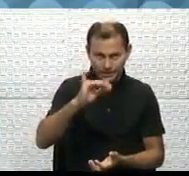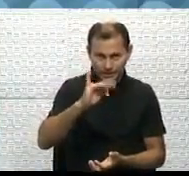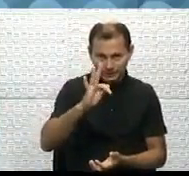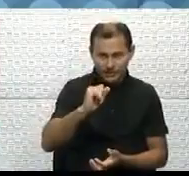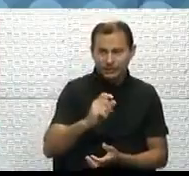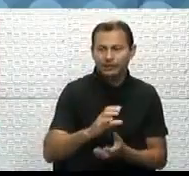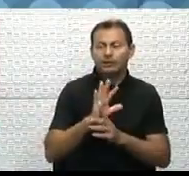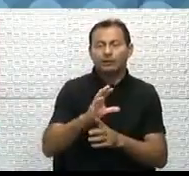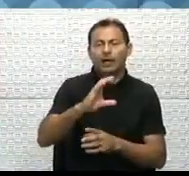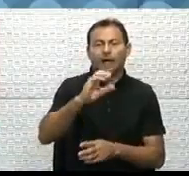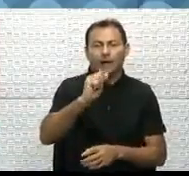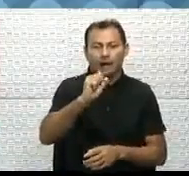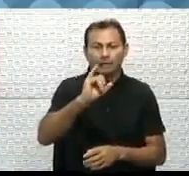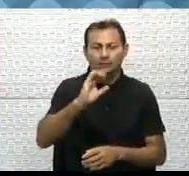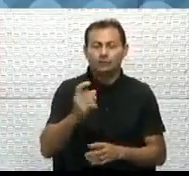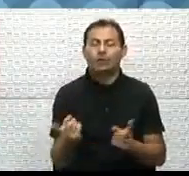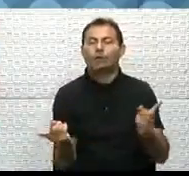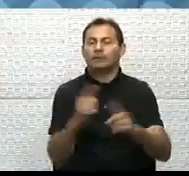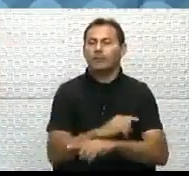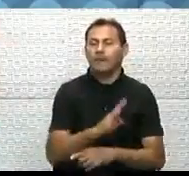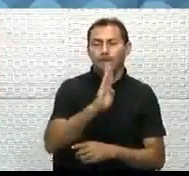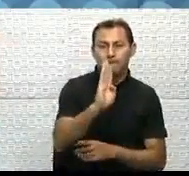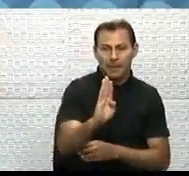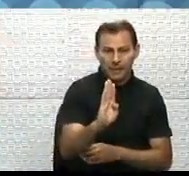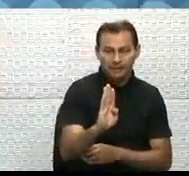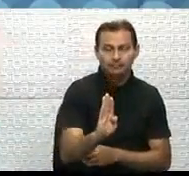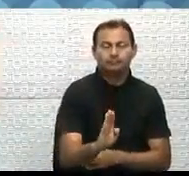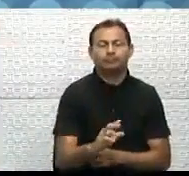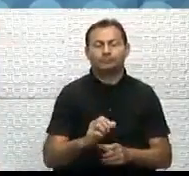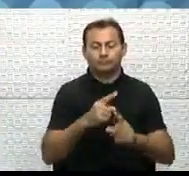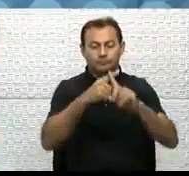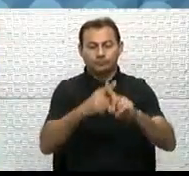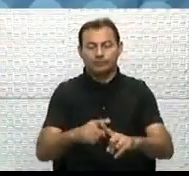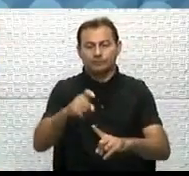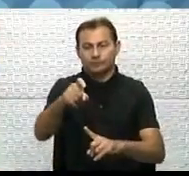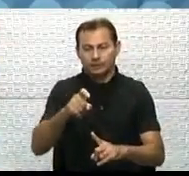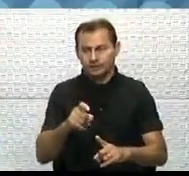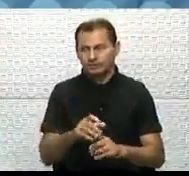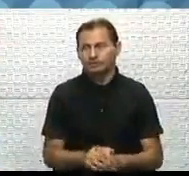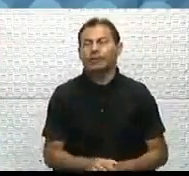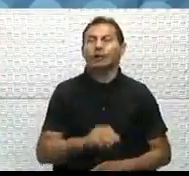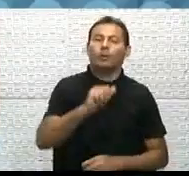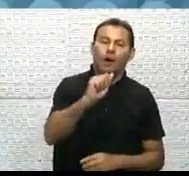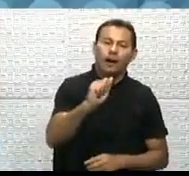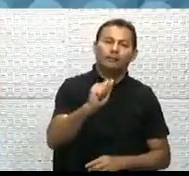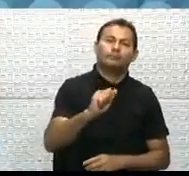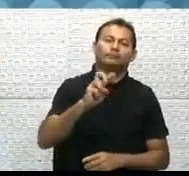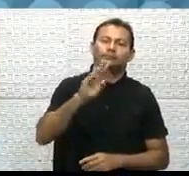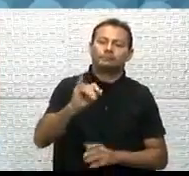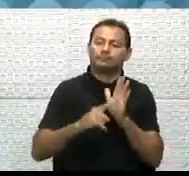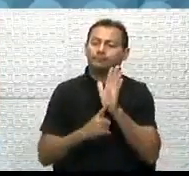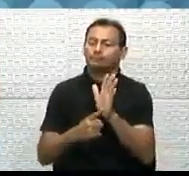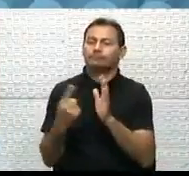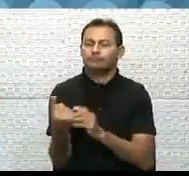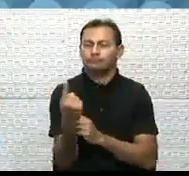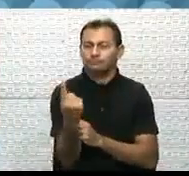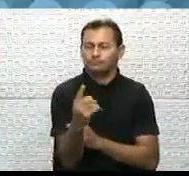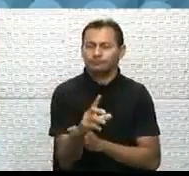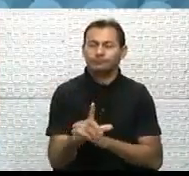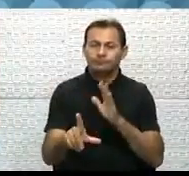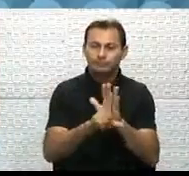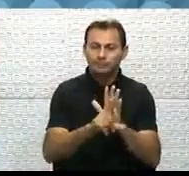na Cássio, é o contrário. O B é o que multiplica o x. E o A é o que vai aparecer sozinho